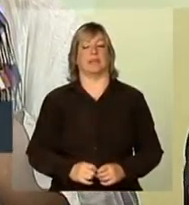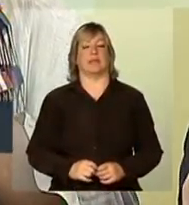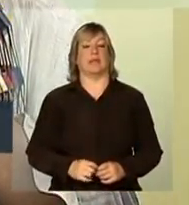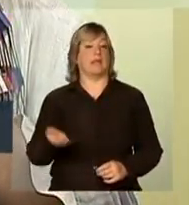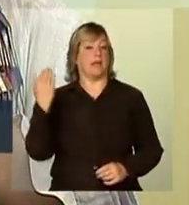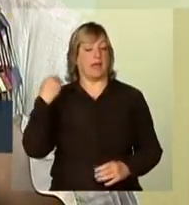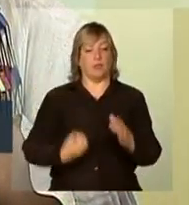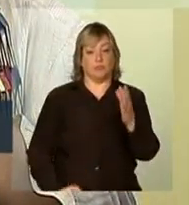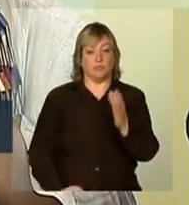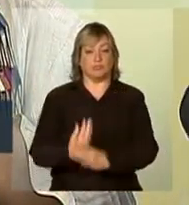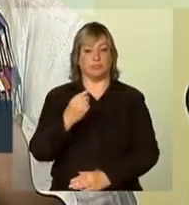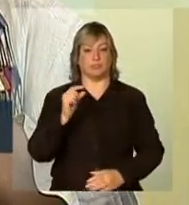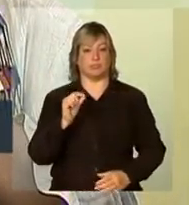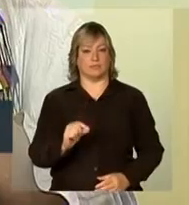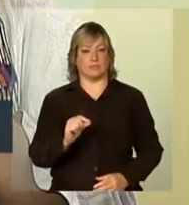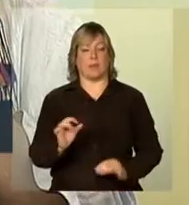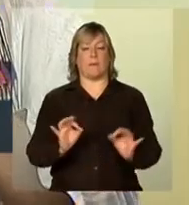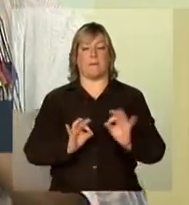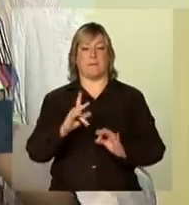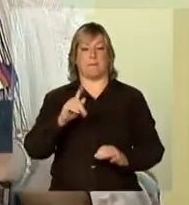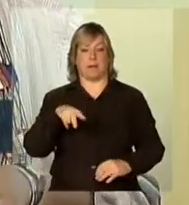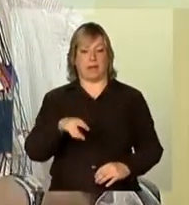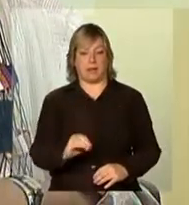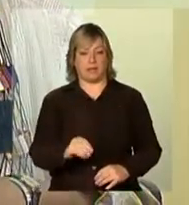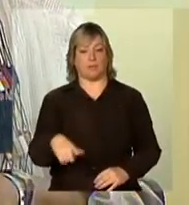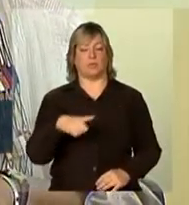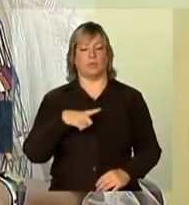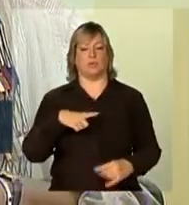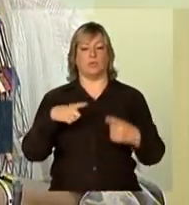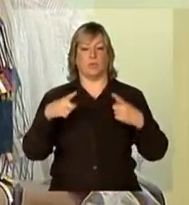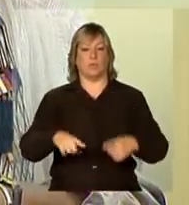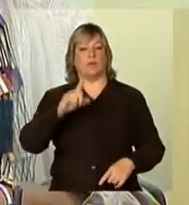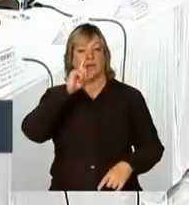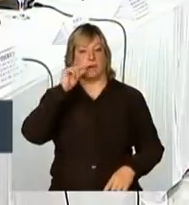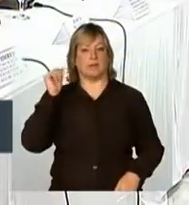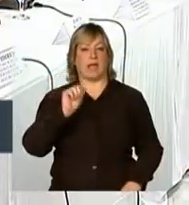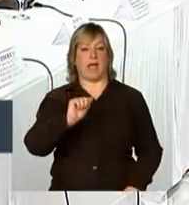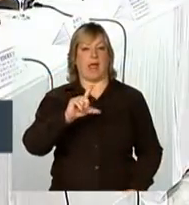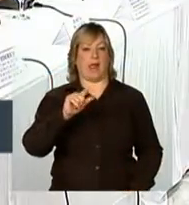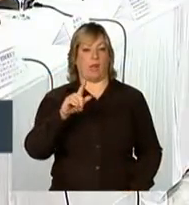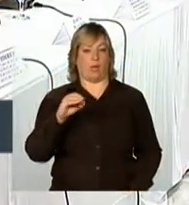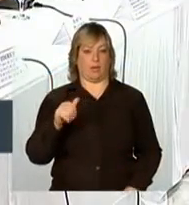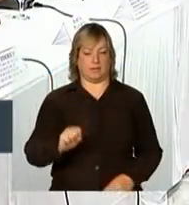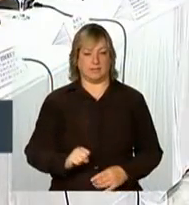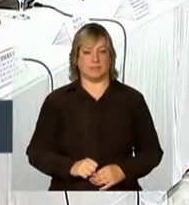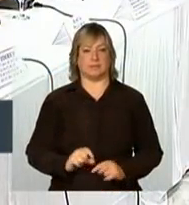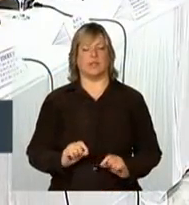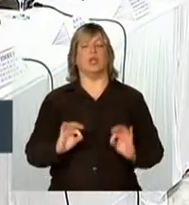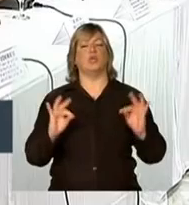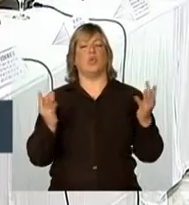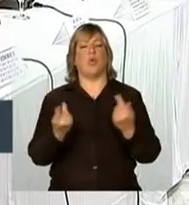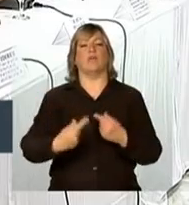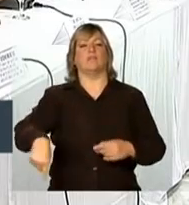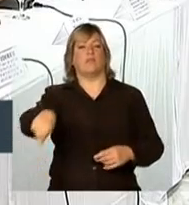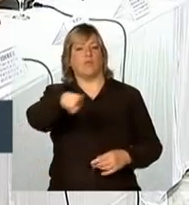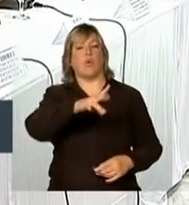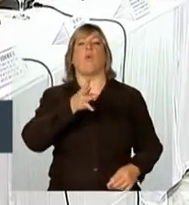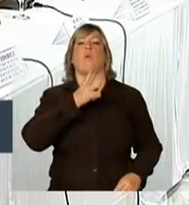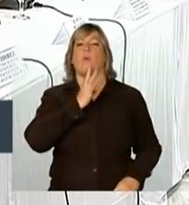do lançamento h do plano eh lá em Alagoas. Ah, todos vocês aqui